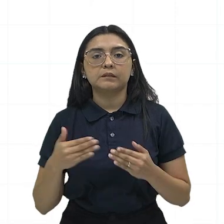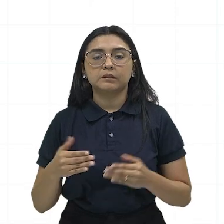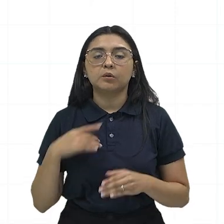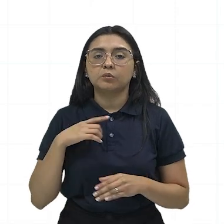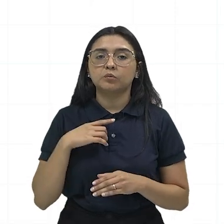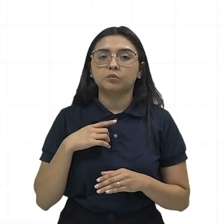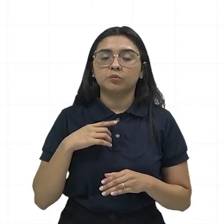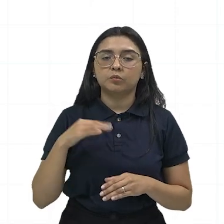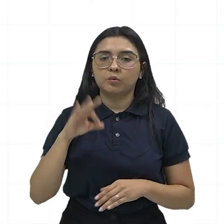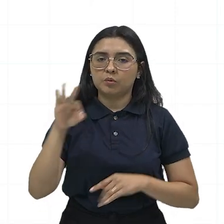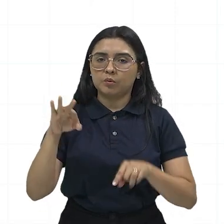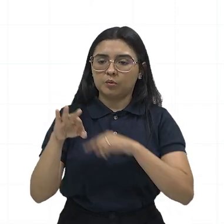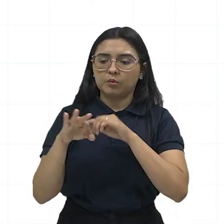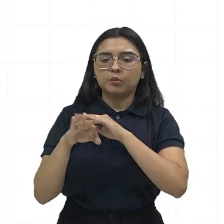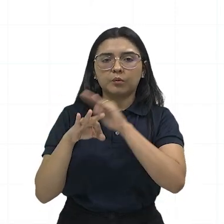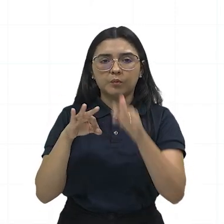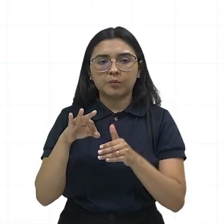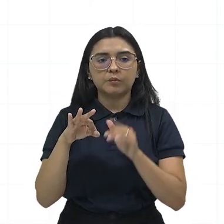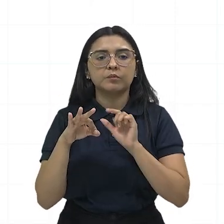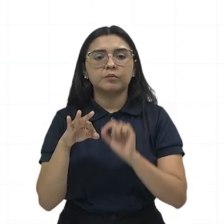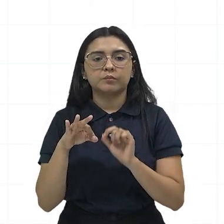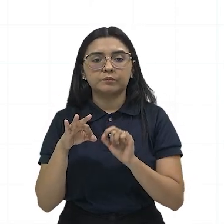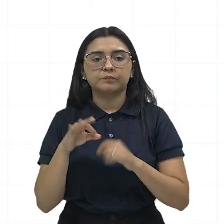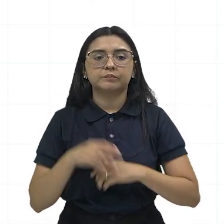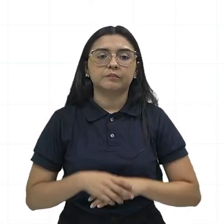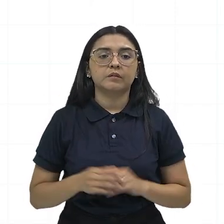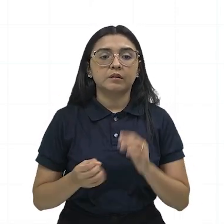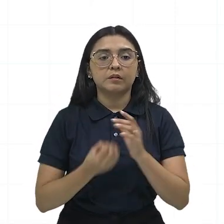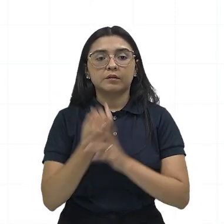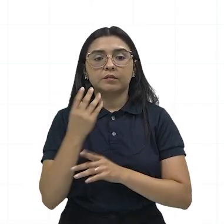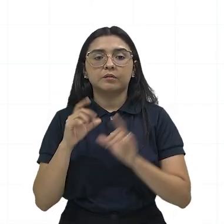mosquitos, essas formas sexuadas formam